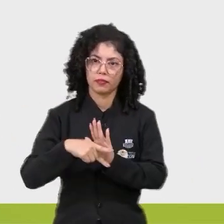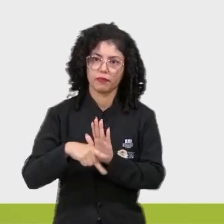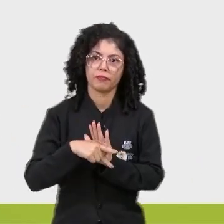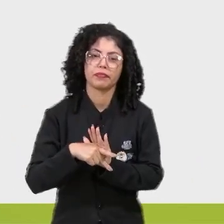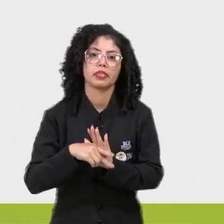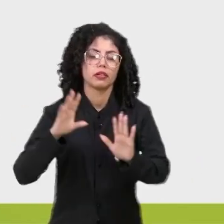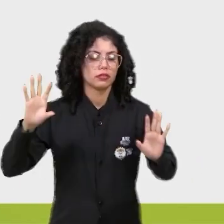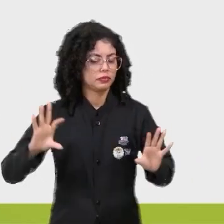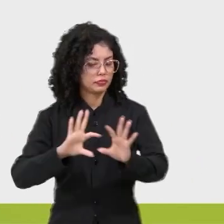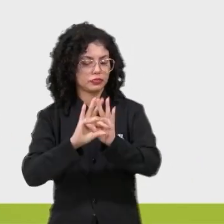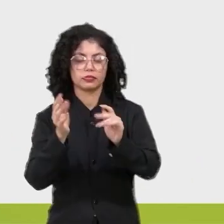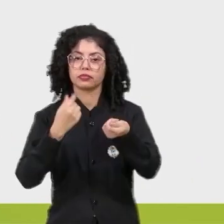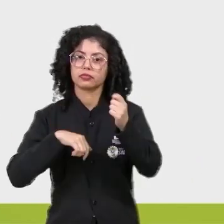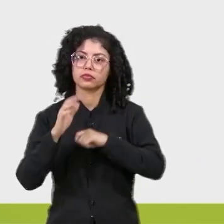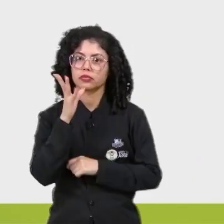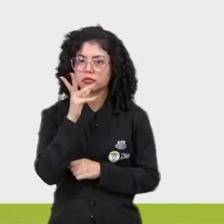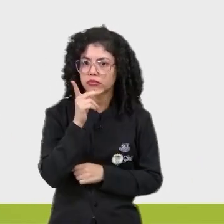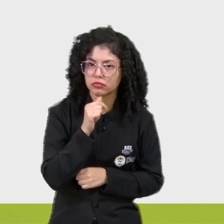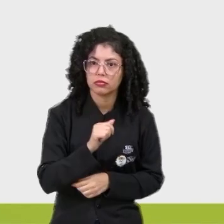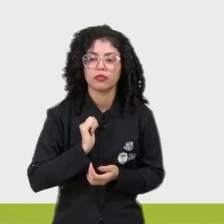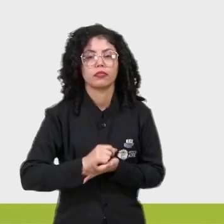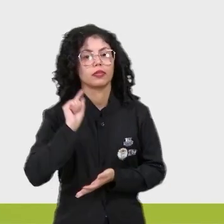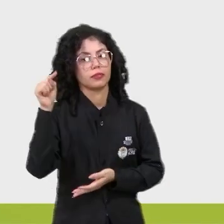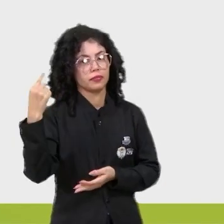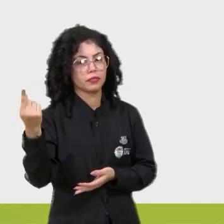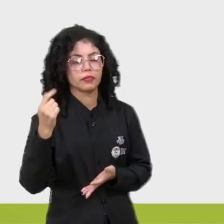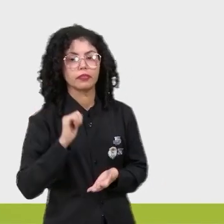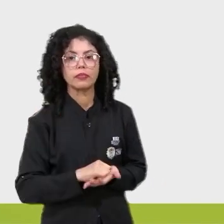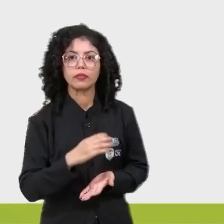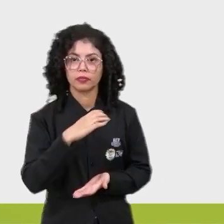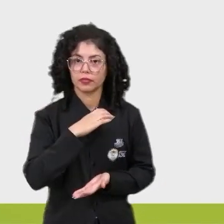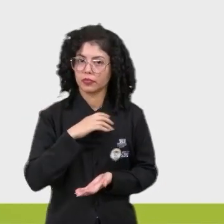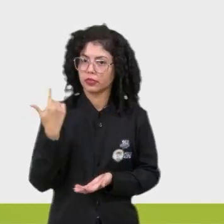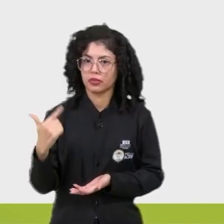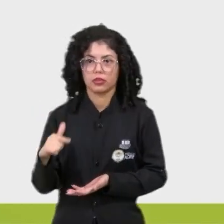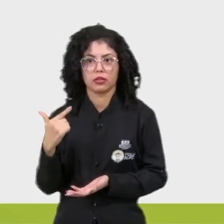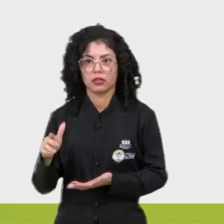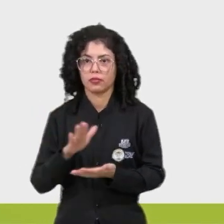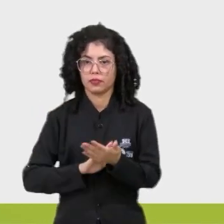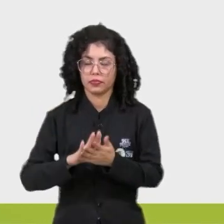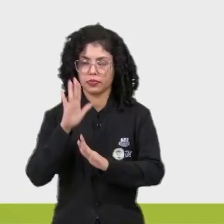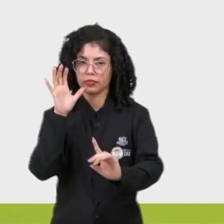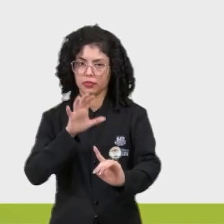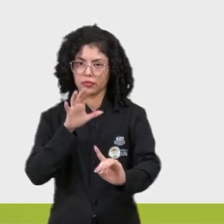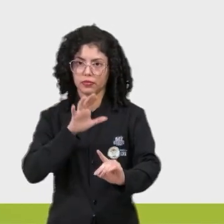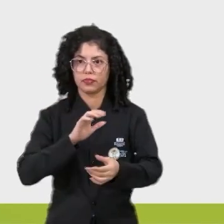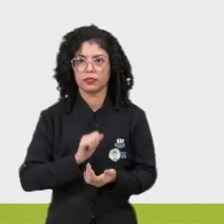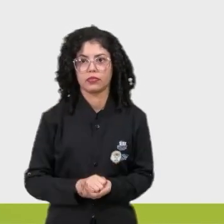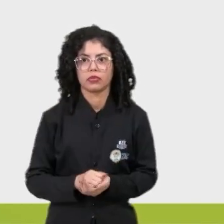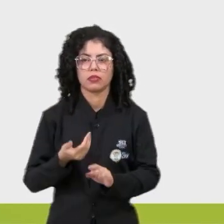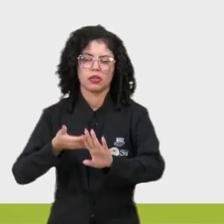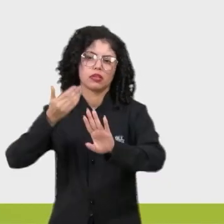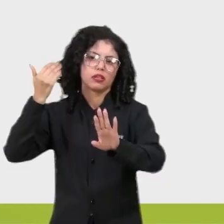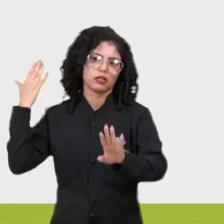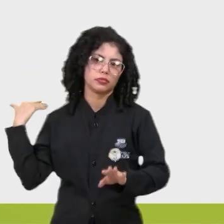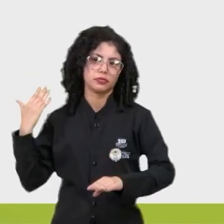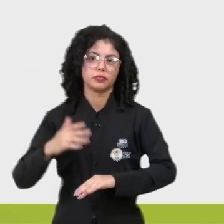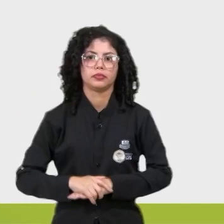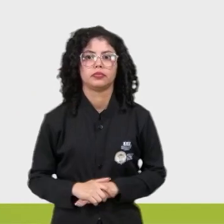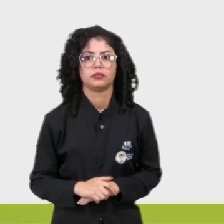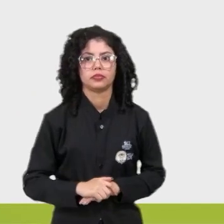ela se ligava às economias lentas, né, que eram aquelas cidades que não tinham ali tanta influência, tá? Foi-se o tempo, isso é do